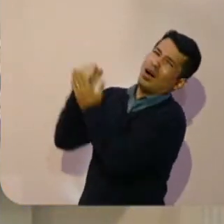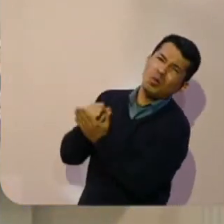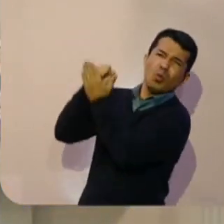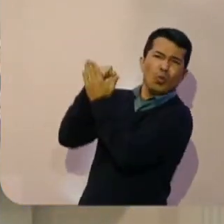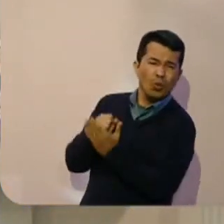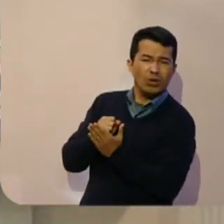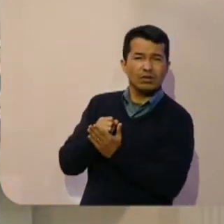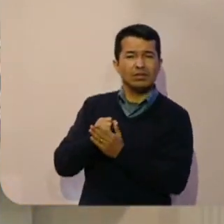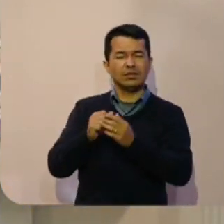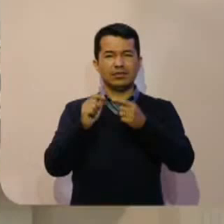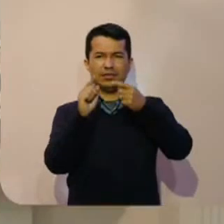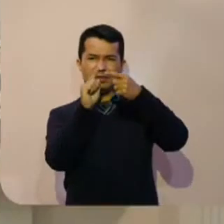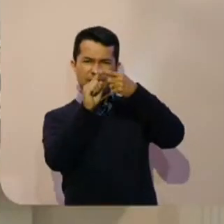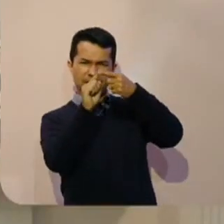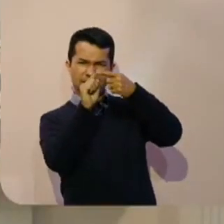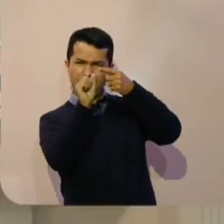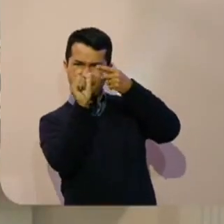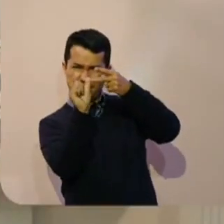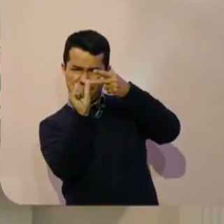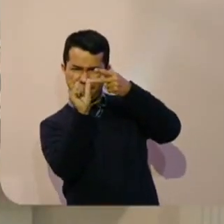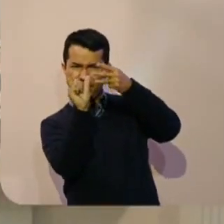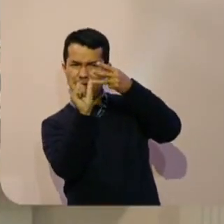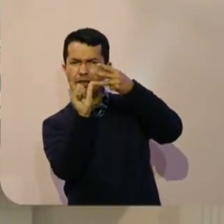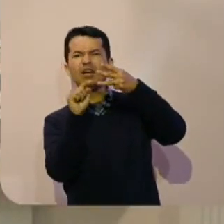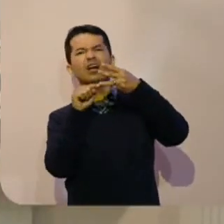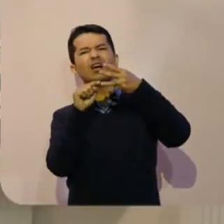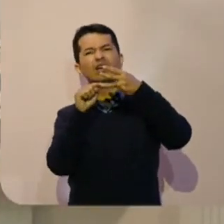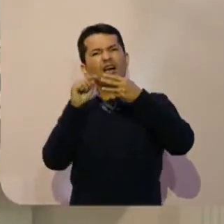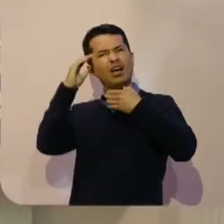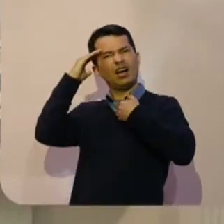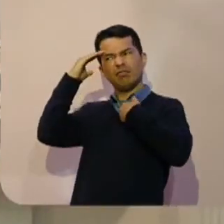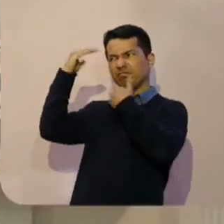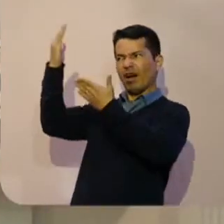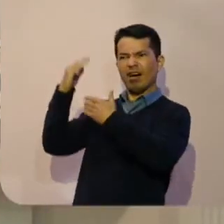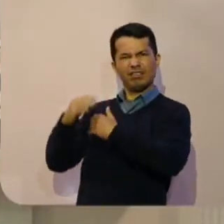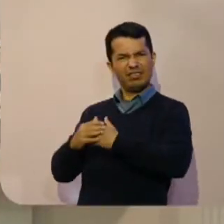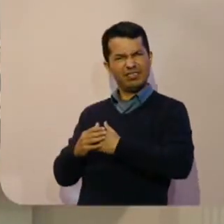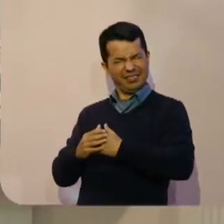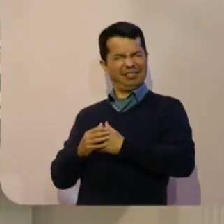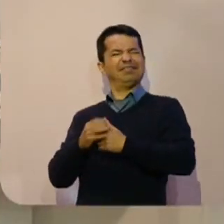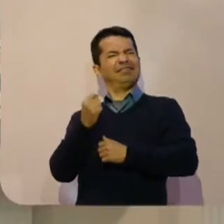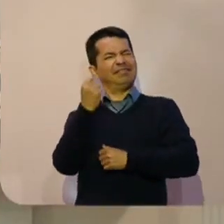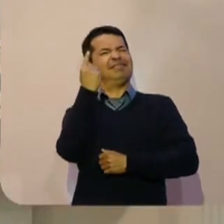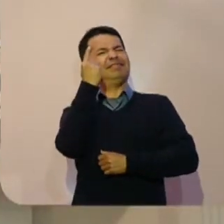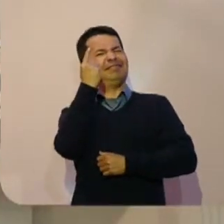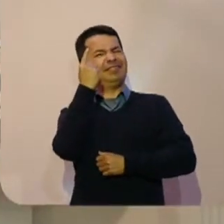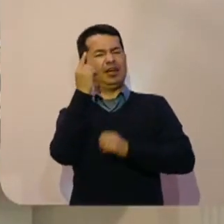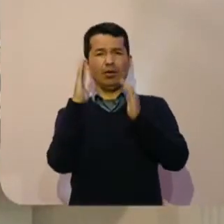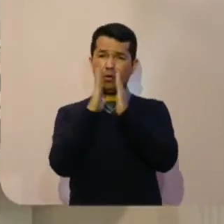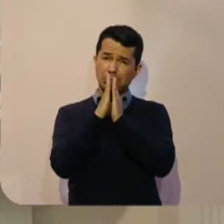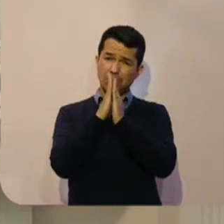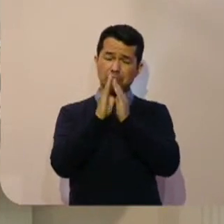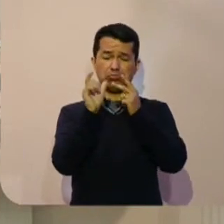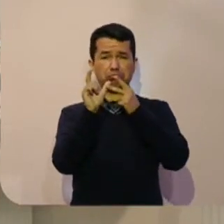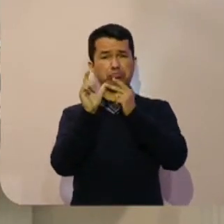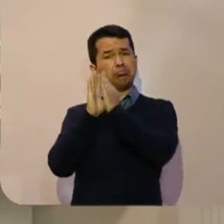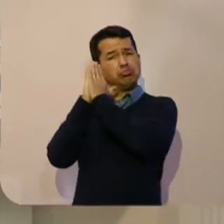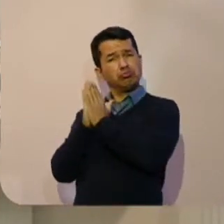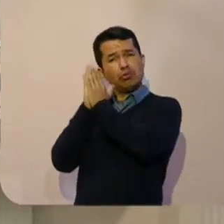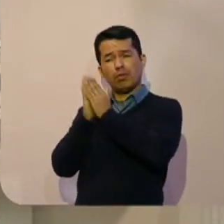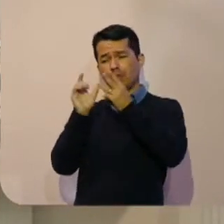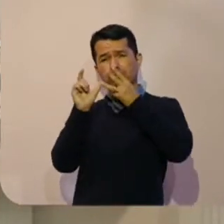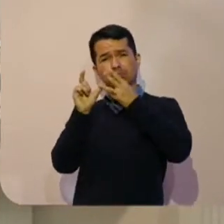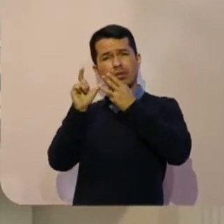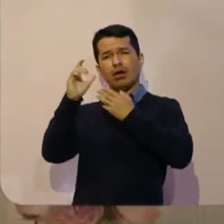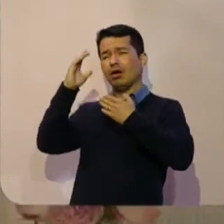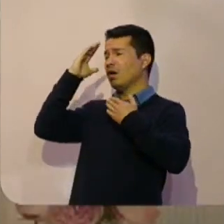assim: com ação de graças. Crendo que Deus fará. Crendo que o Senhor